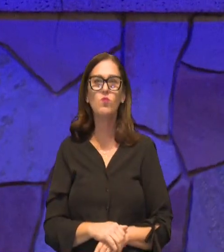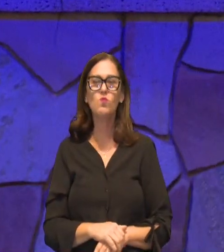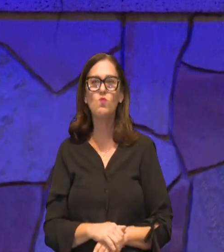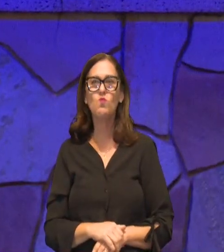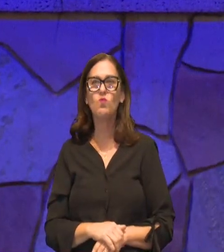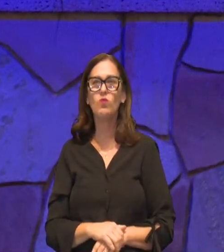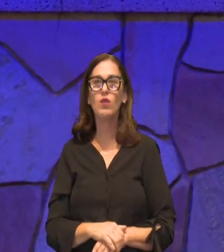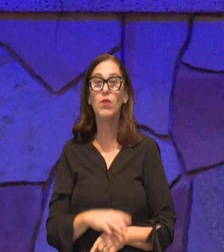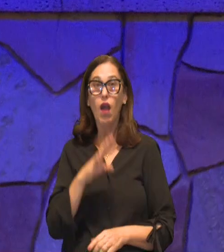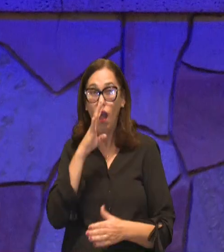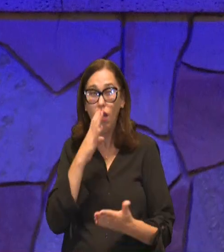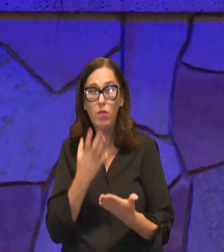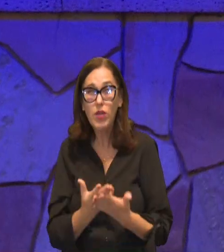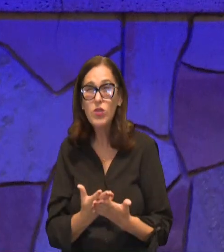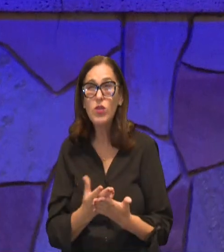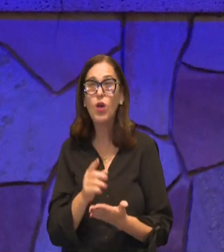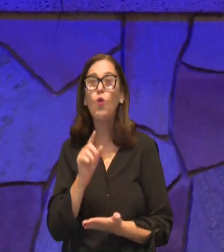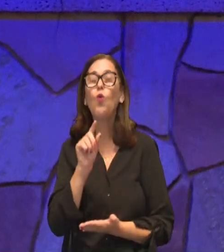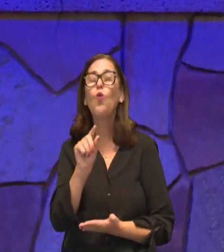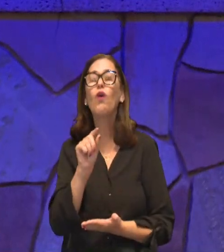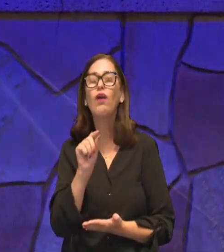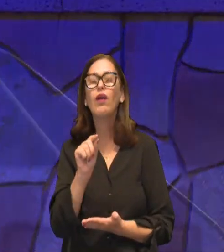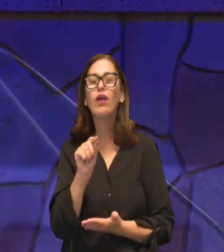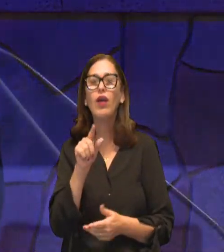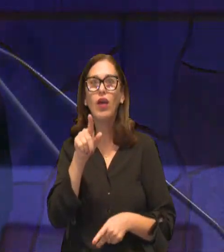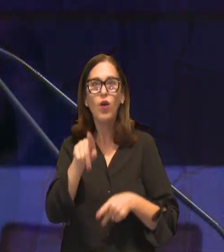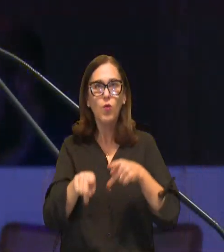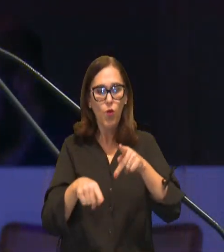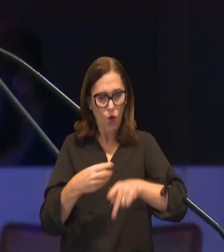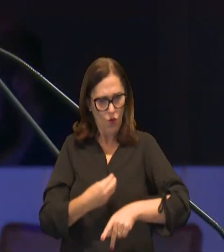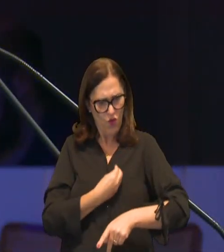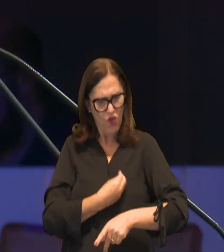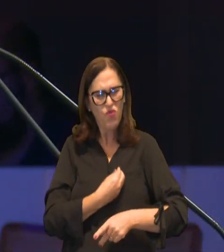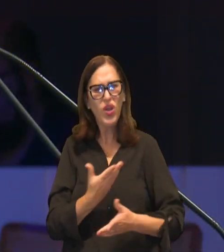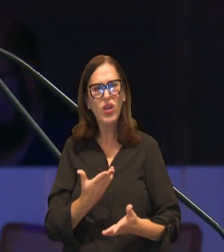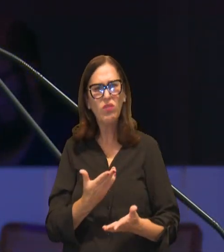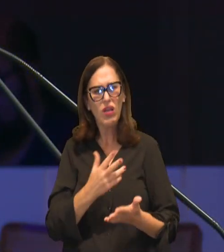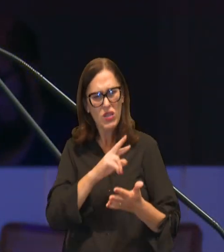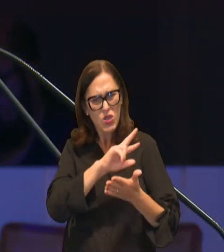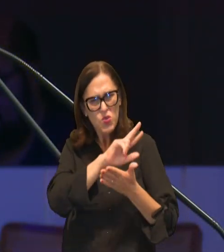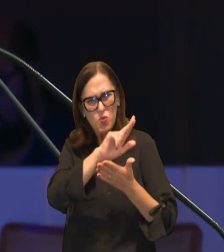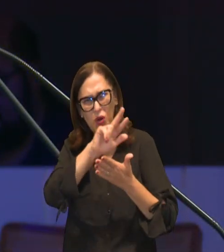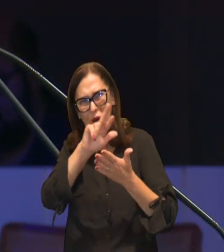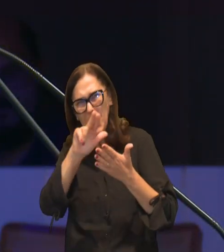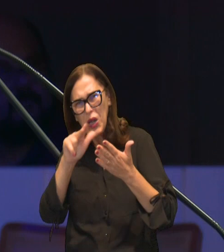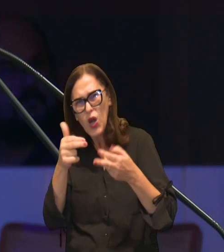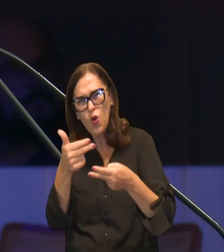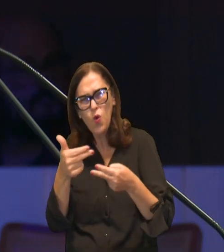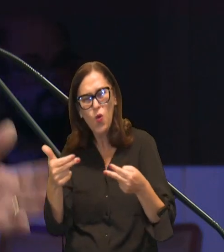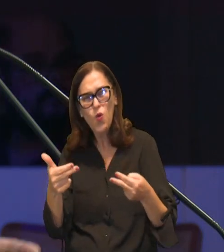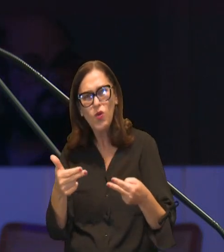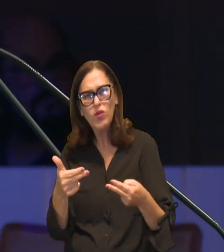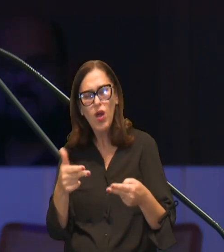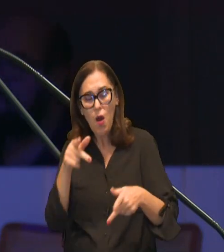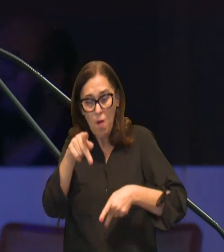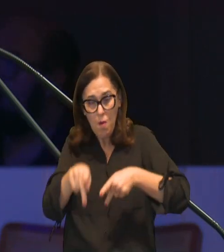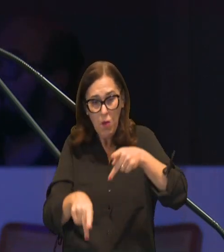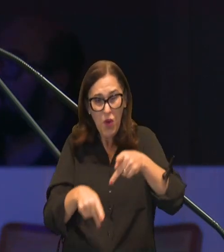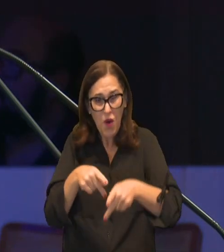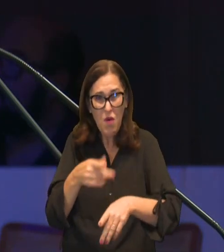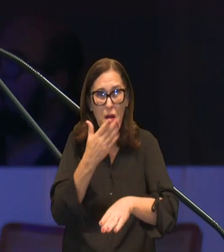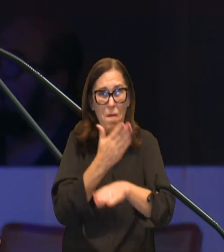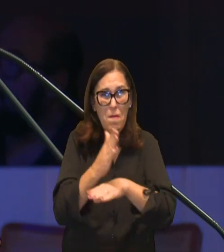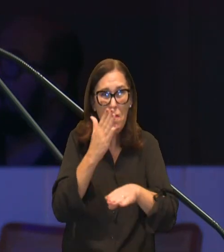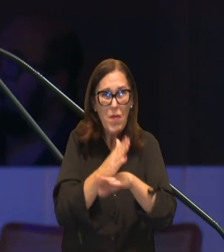Mas é impressionante que o povo vivenciando todas essas coisas, o povo que estava praticando